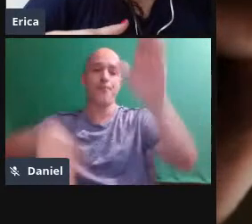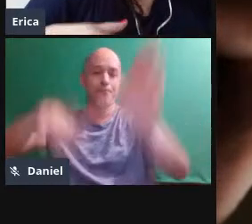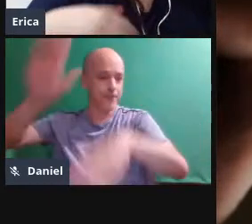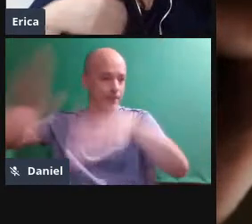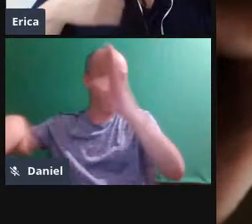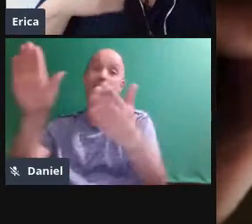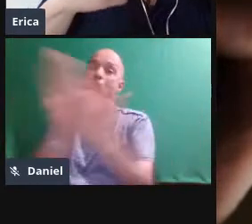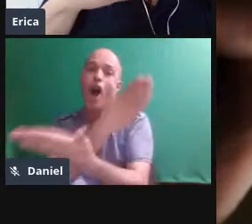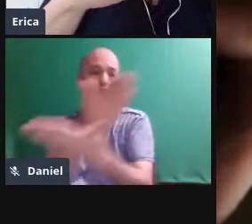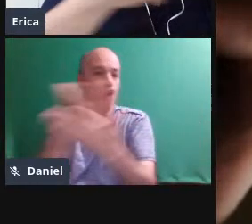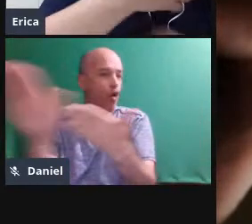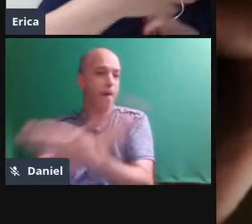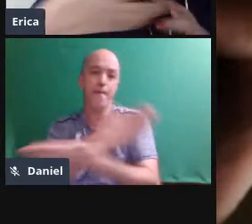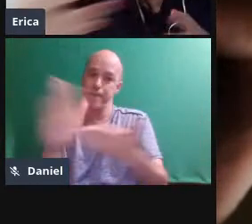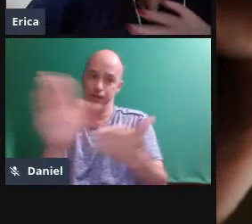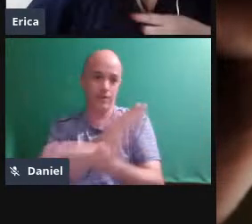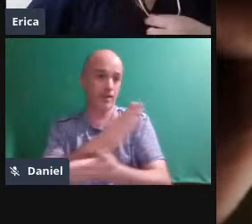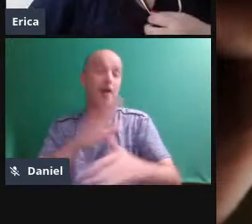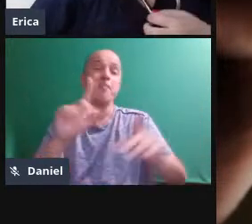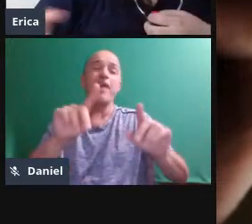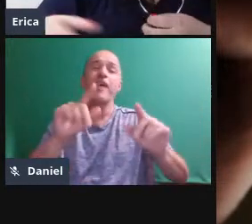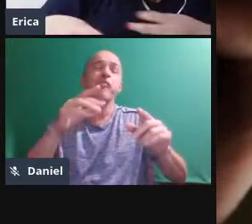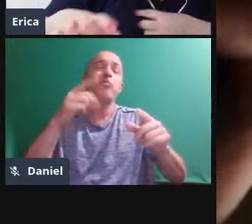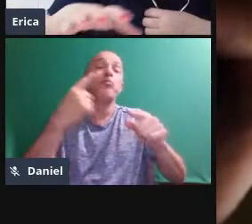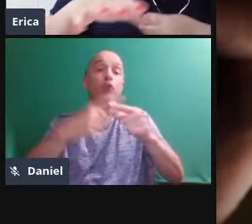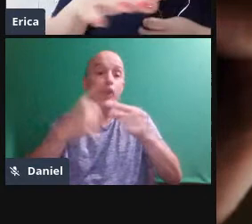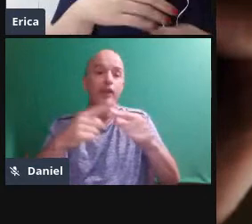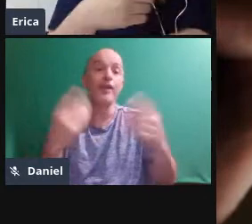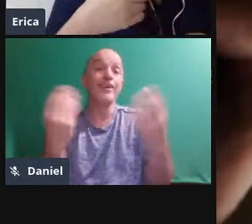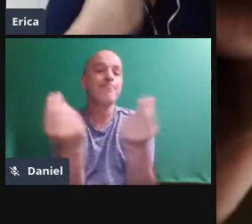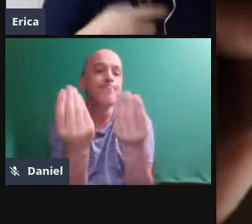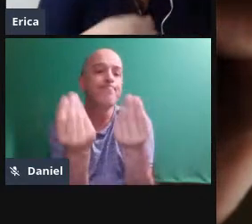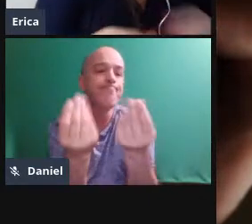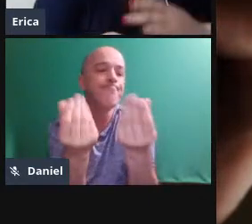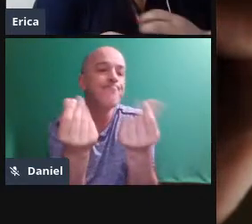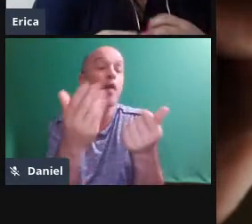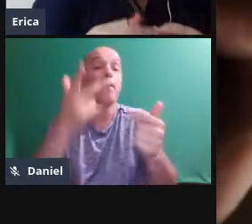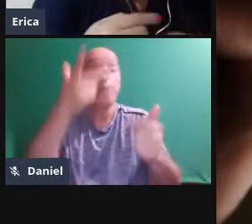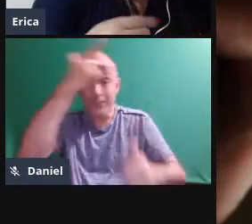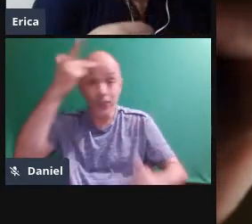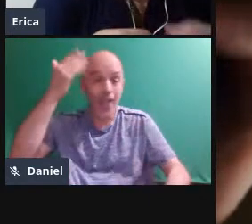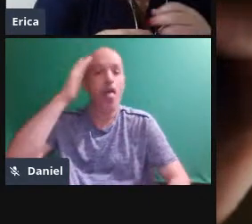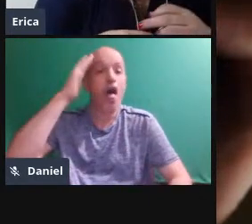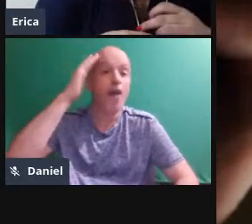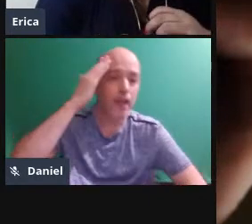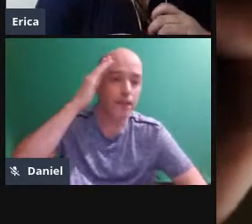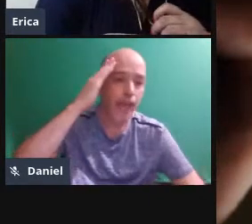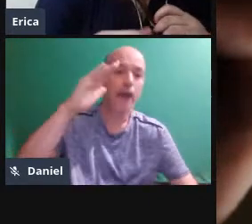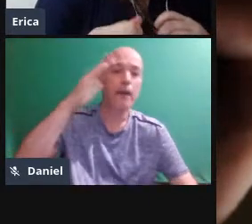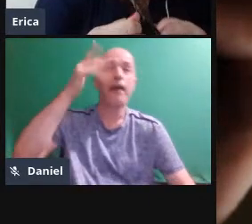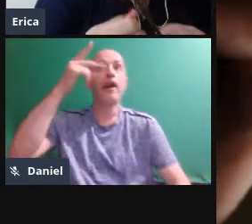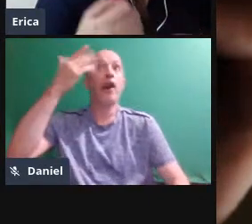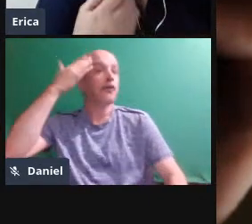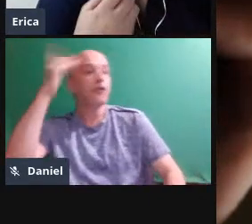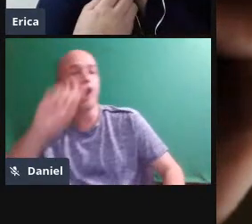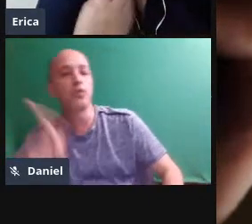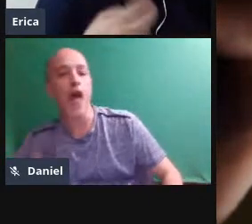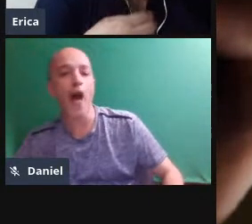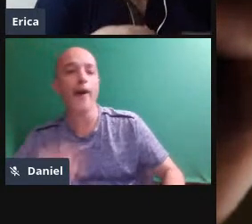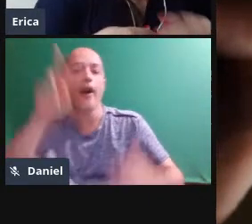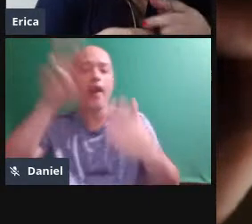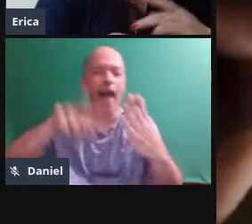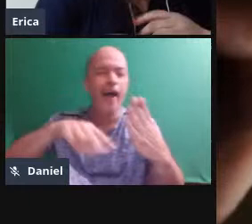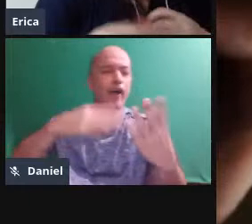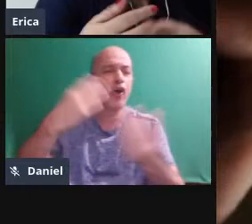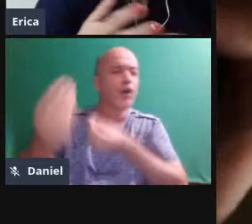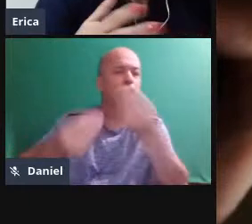Em provas, em alguns espaços, Libras não pode ser substituída, porque ainda